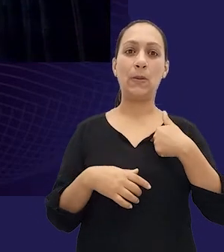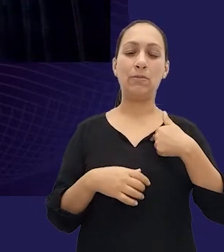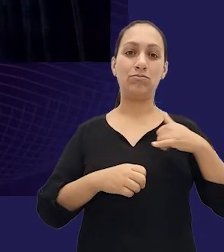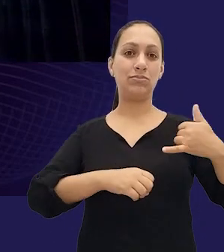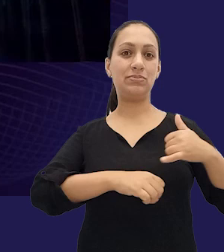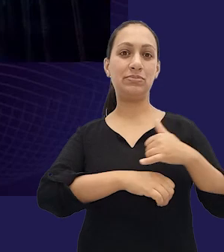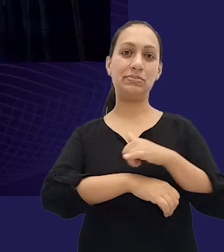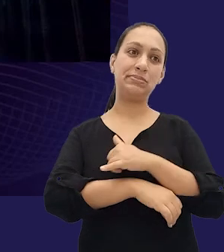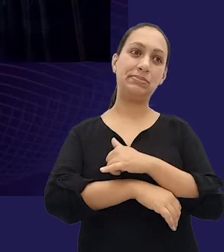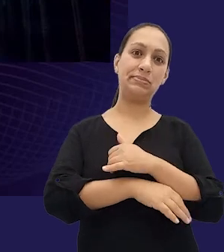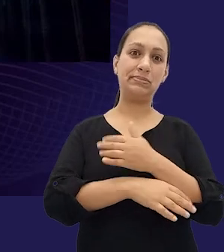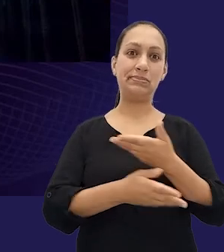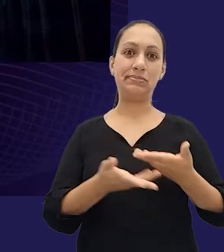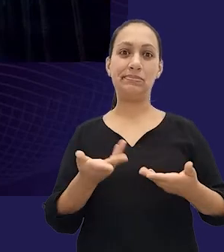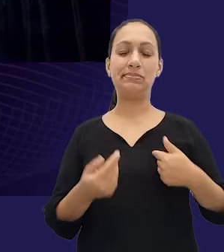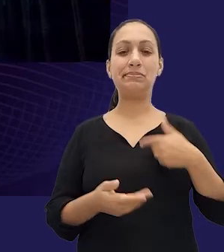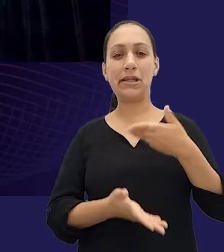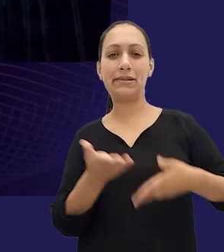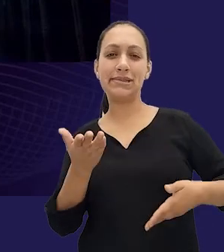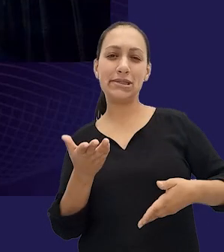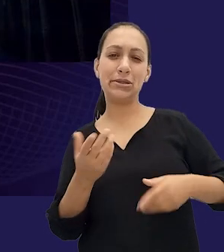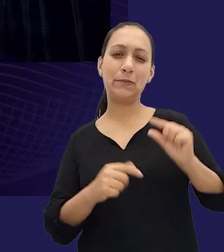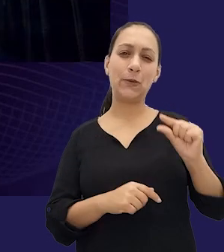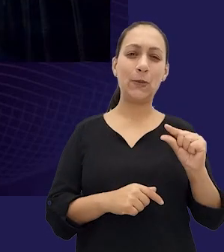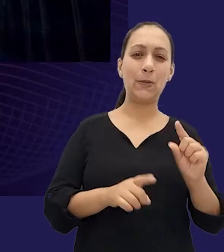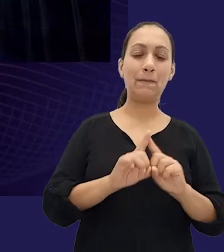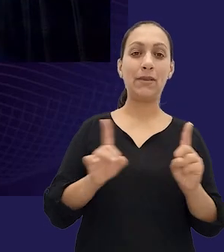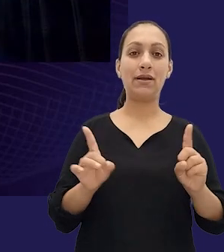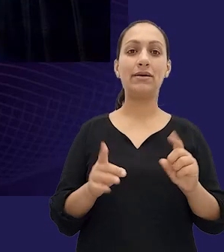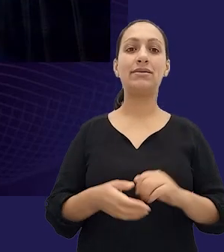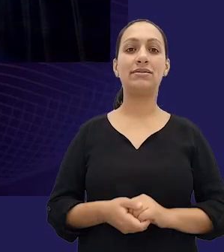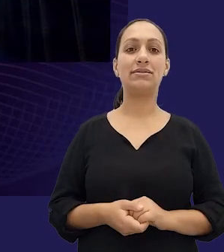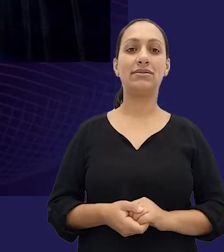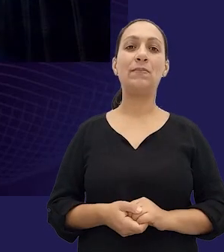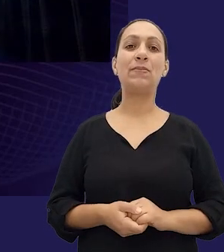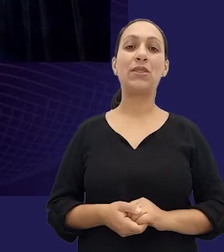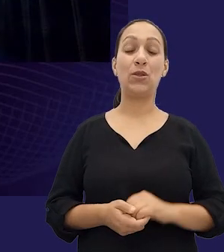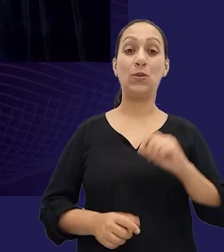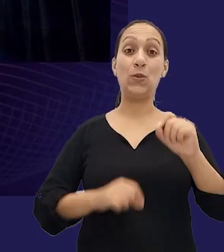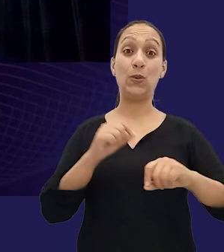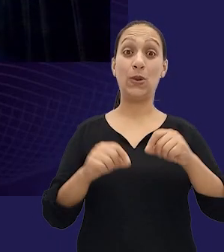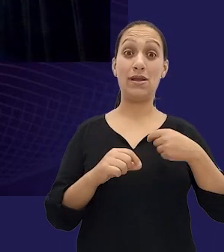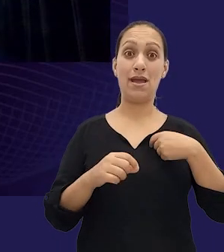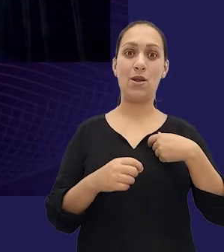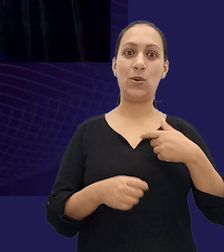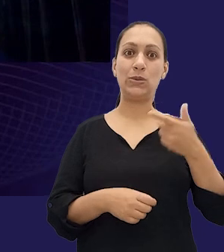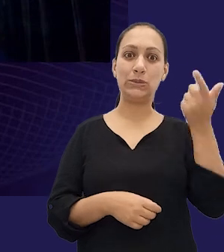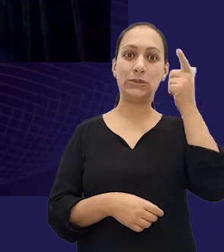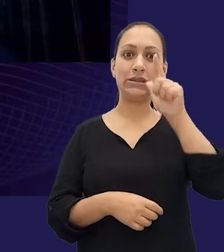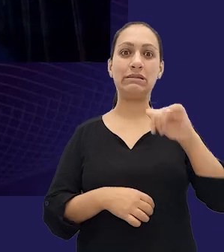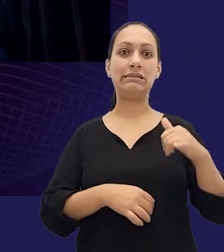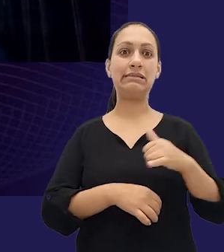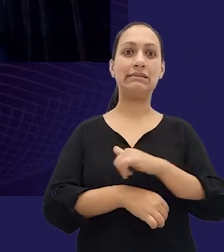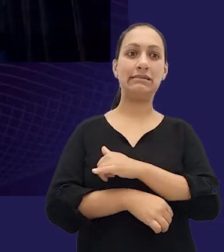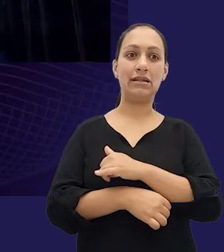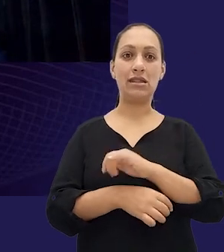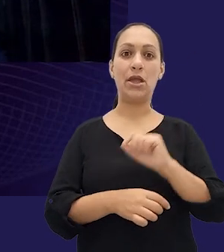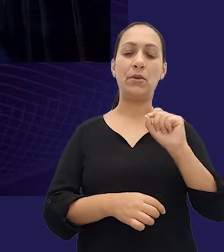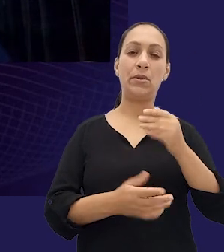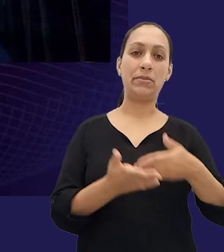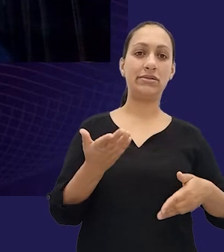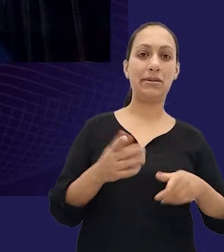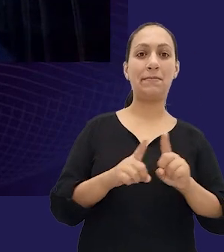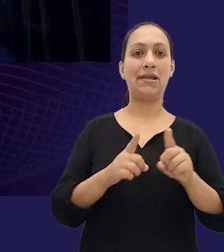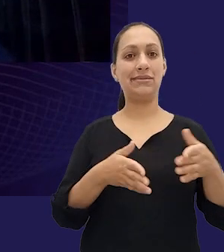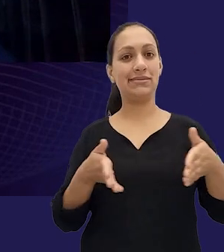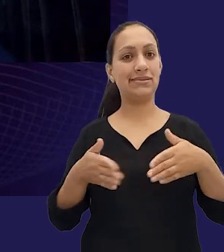dei uma perdida, mas ainda não tipo, eu não cheguei perto que eu perdi do que eu ganhei. Mas a gente vai indo, né?